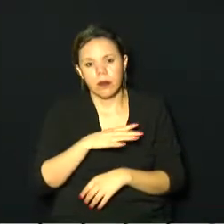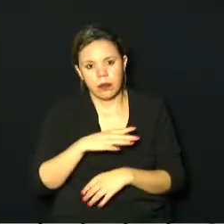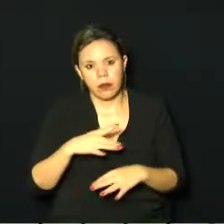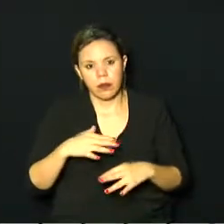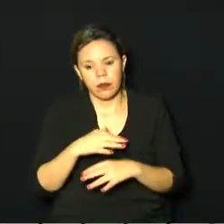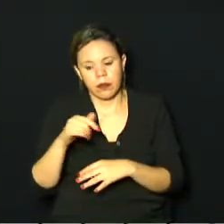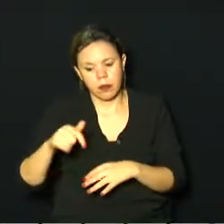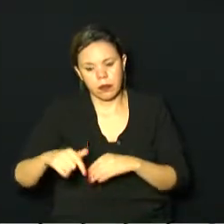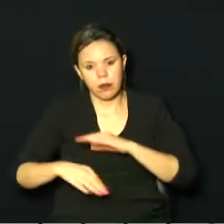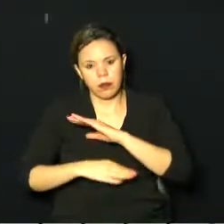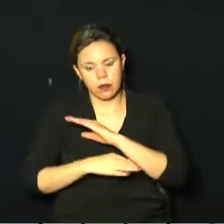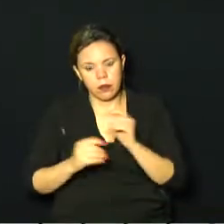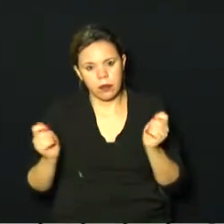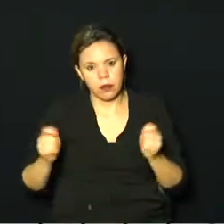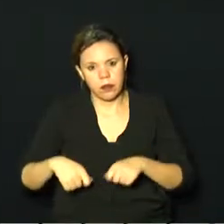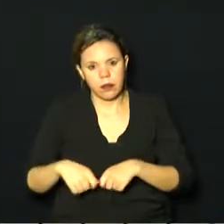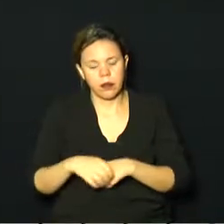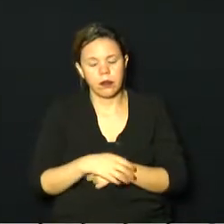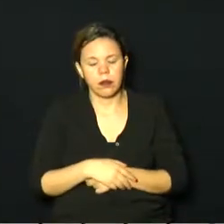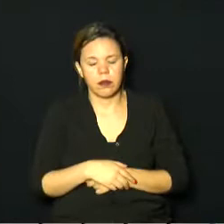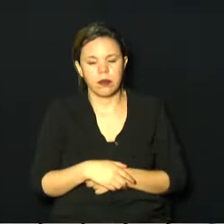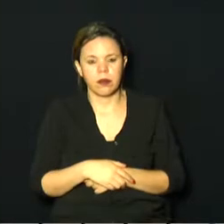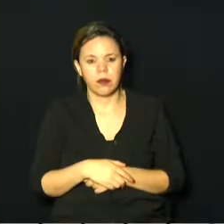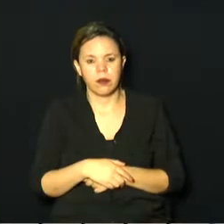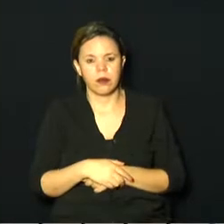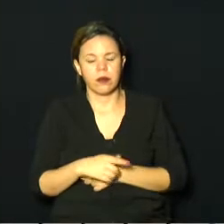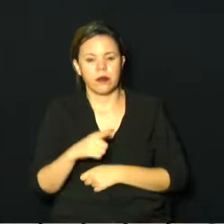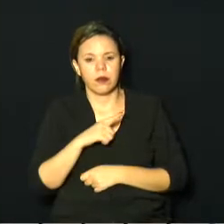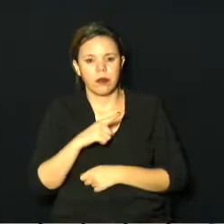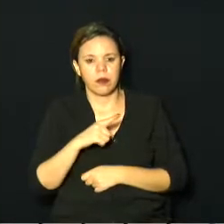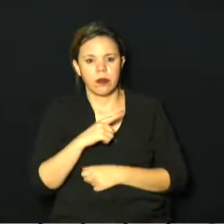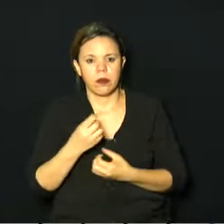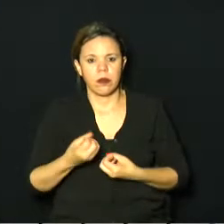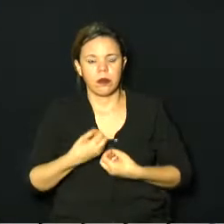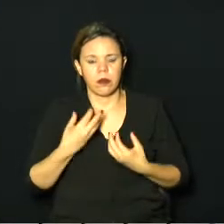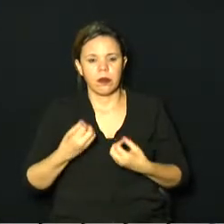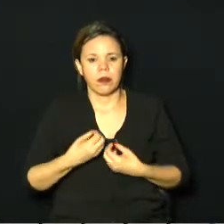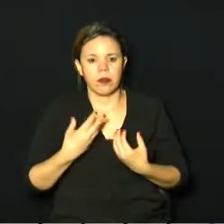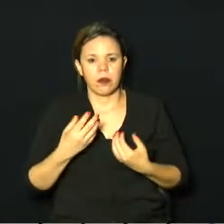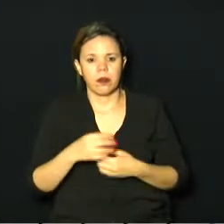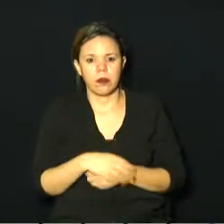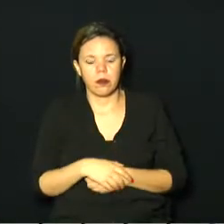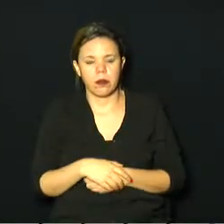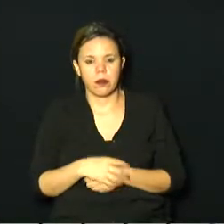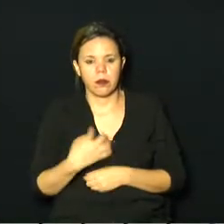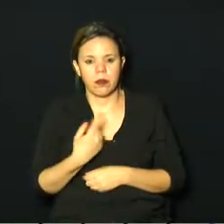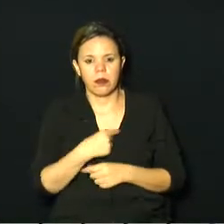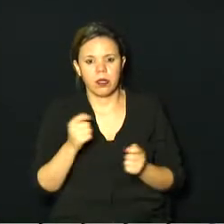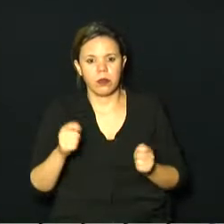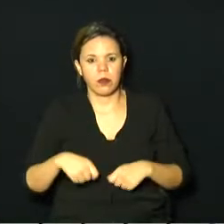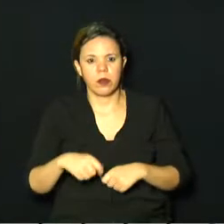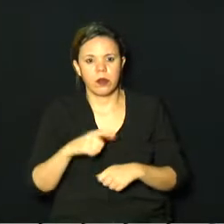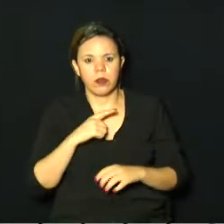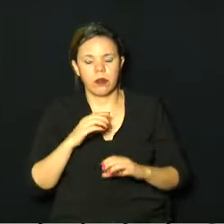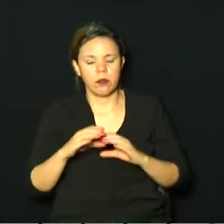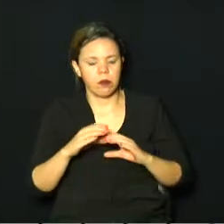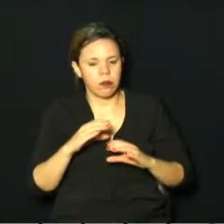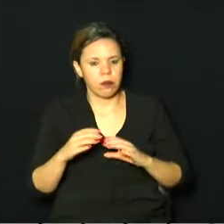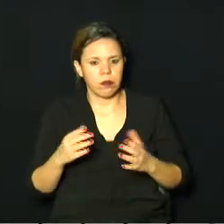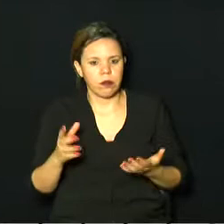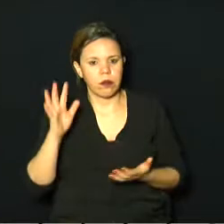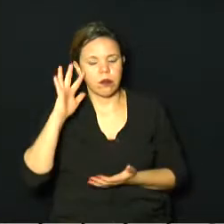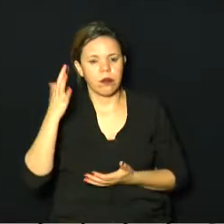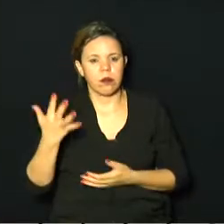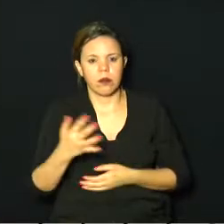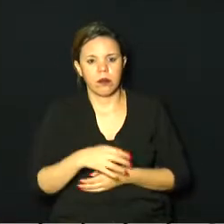essa casa possa ter as informações para que a gente possa intermediar e buscar a